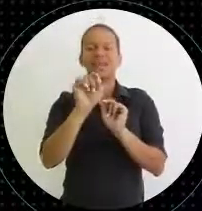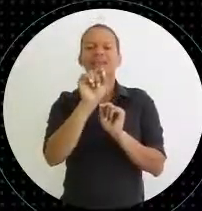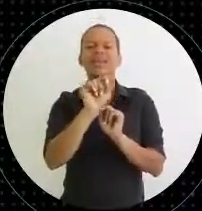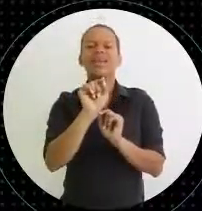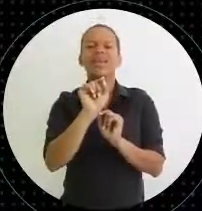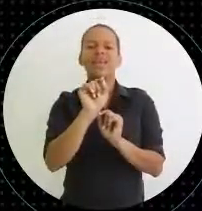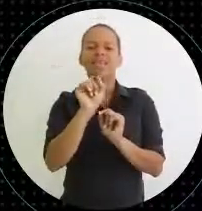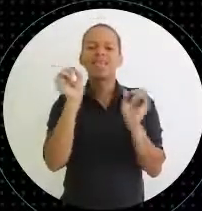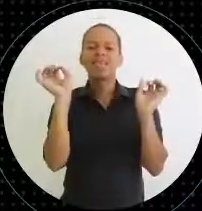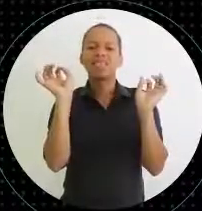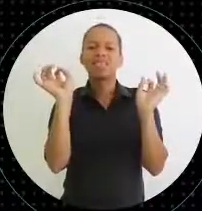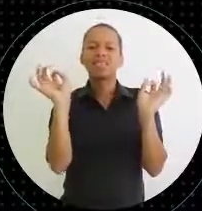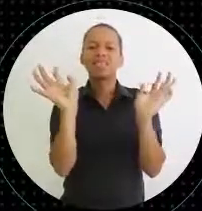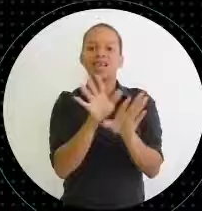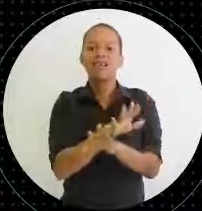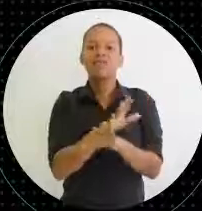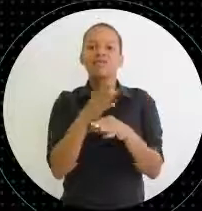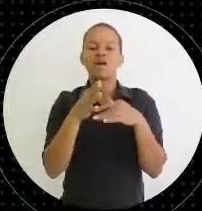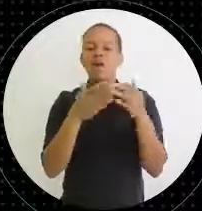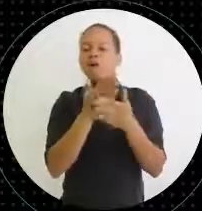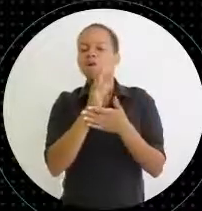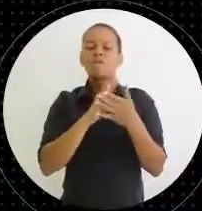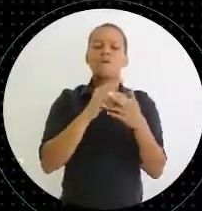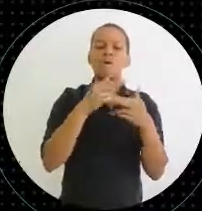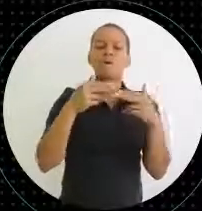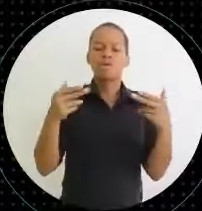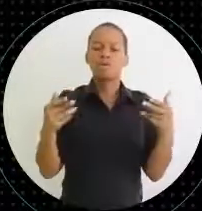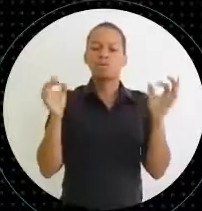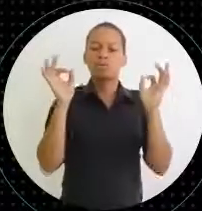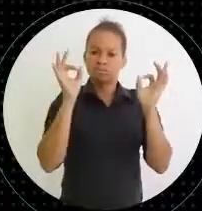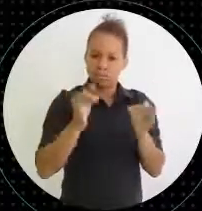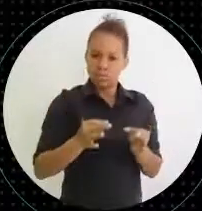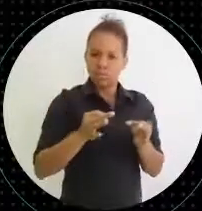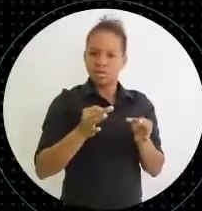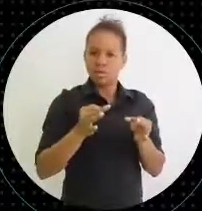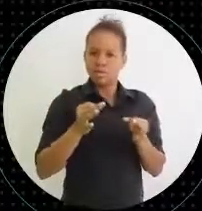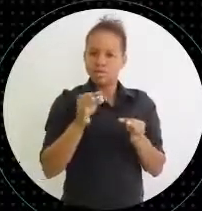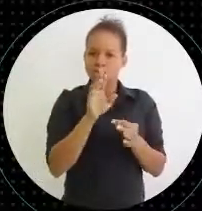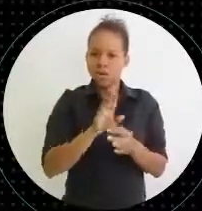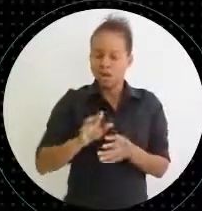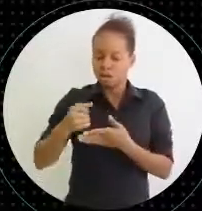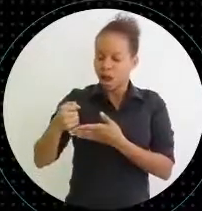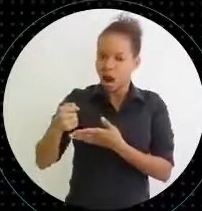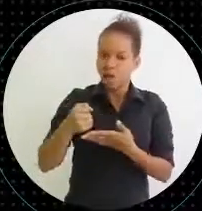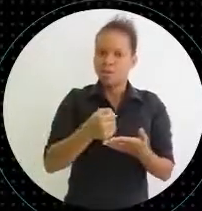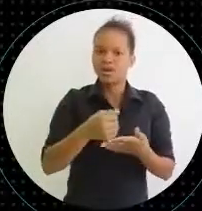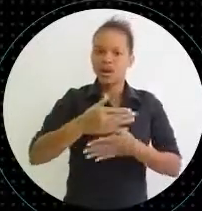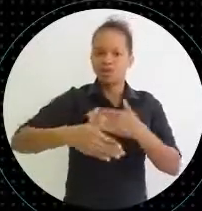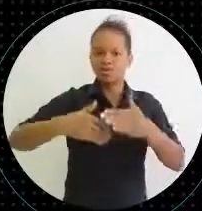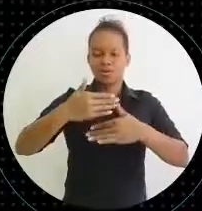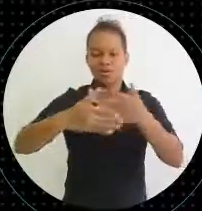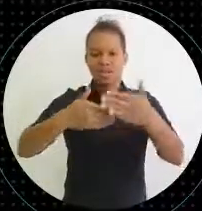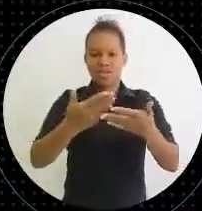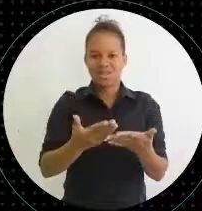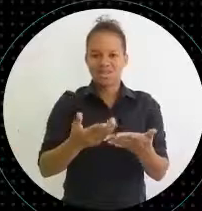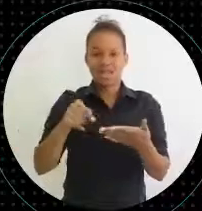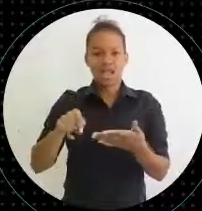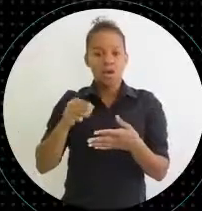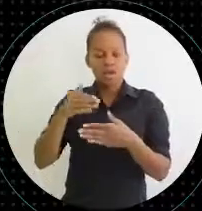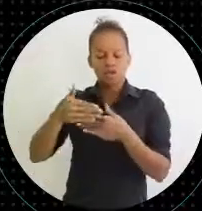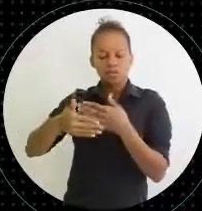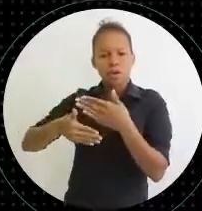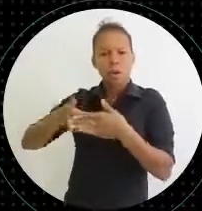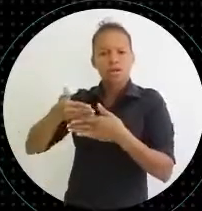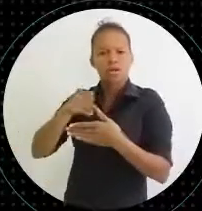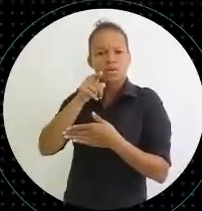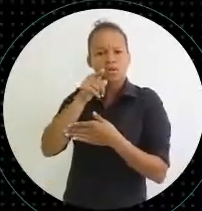ele define alguma coisa pronta que é para te auxiliar num processo. Esse